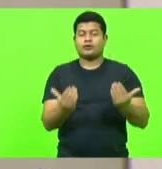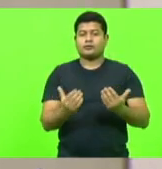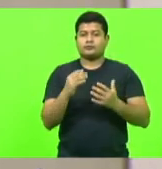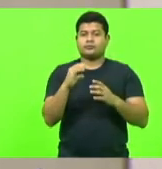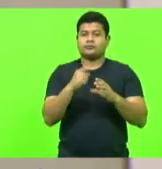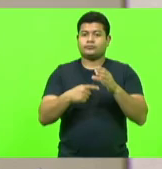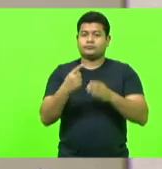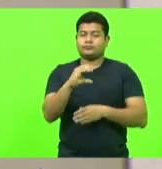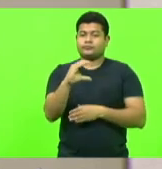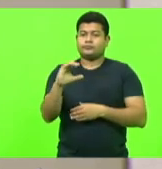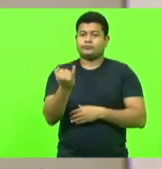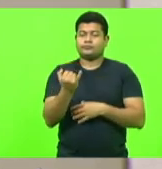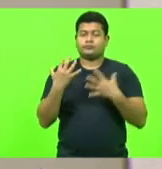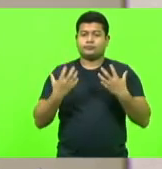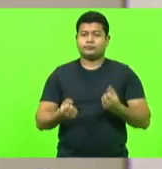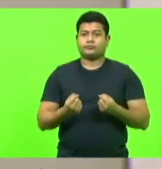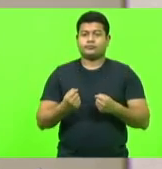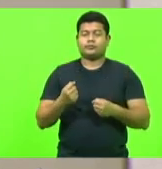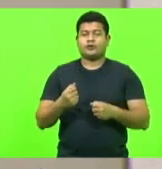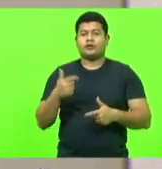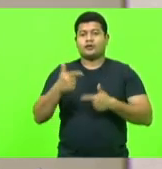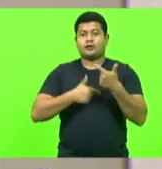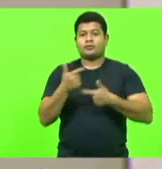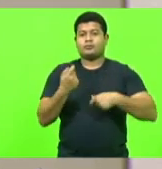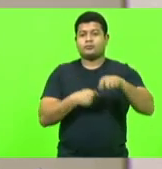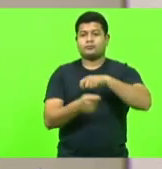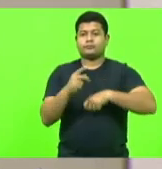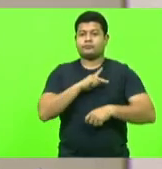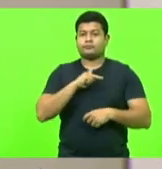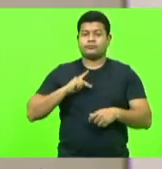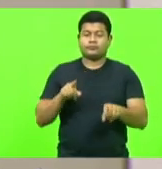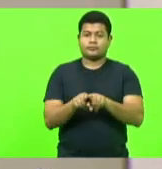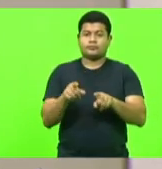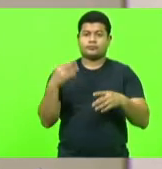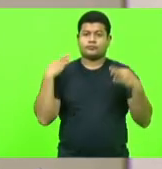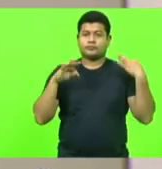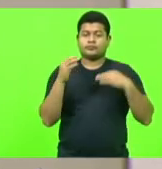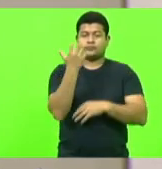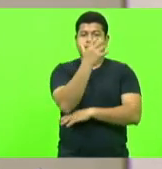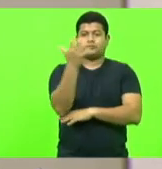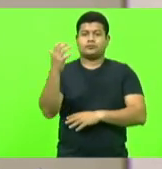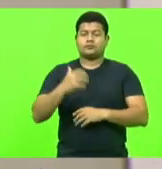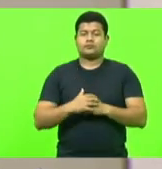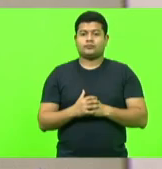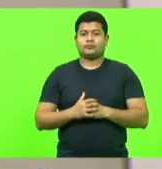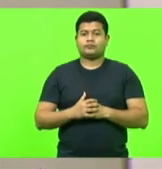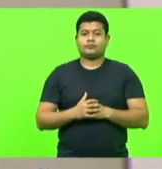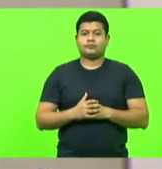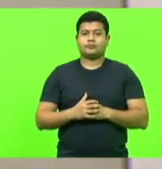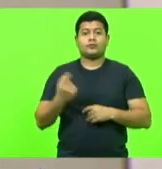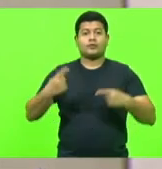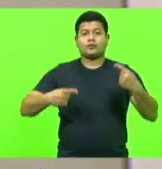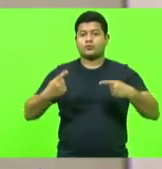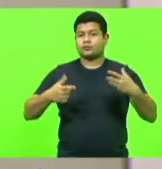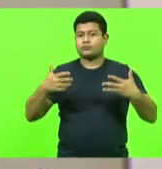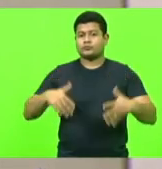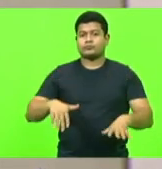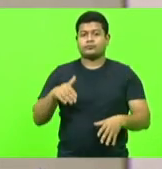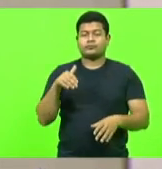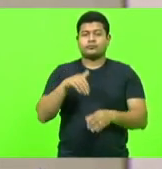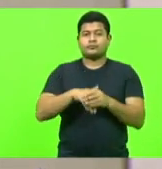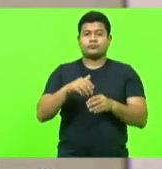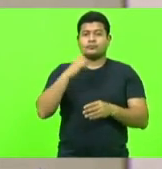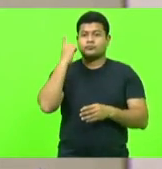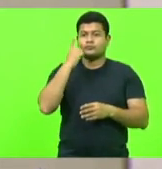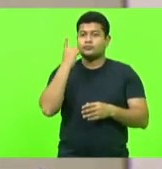Administração e Serviço Público e Comissão de Turismo e Meio Ambiente. Em discussão. Não havendo quem queira discutir,